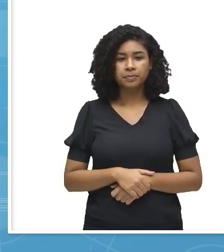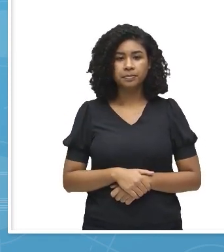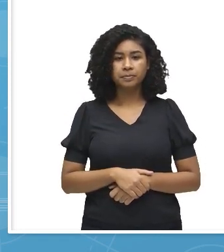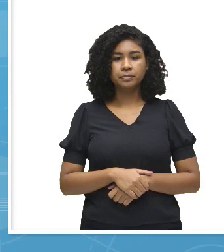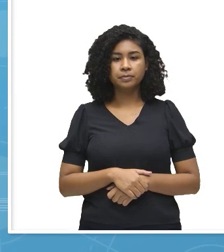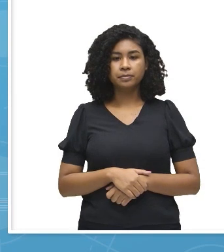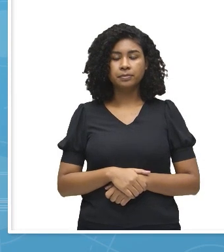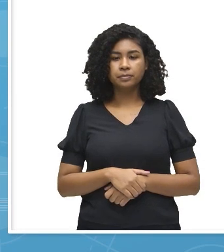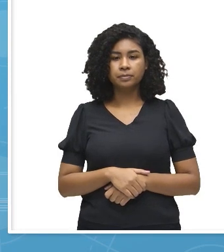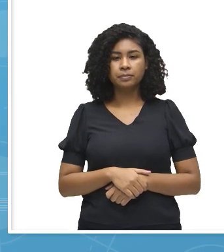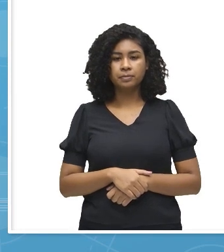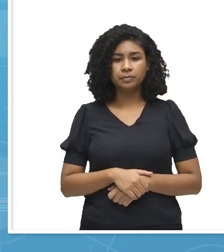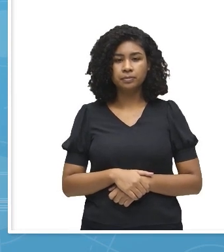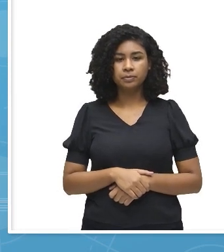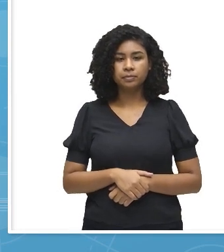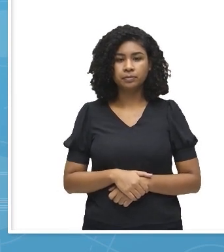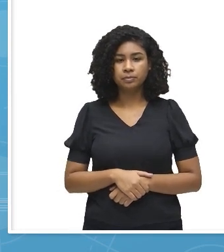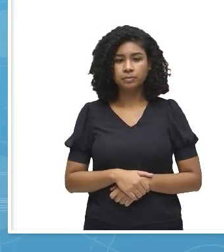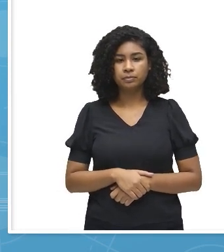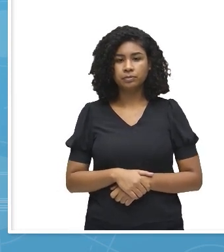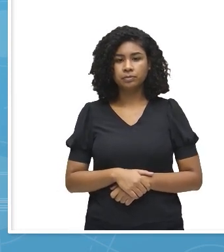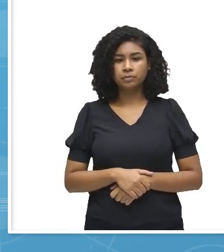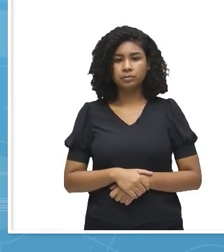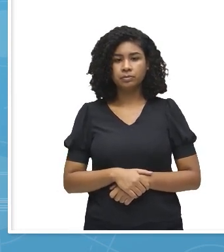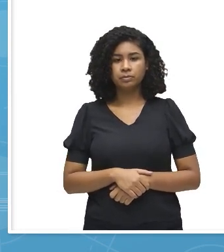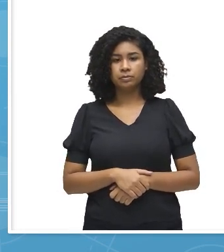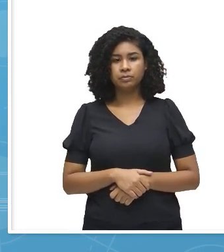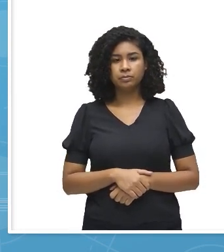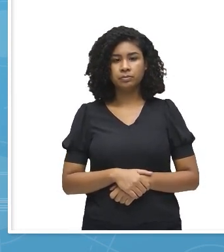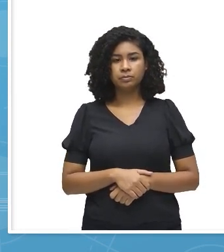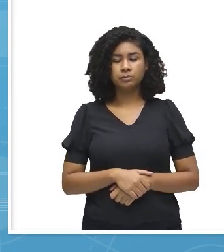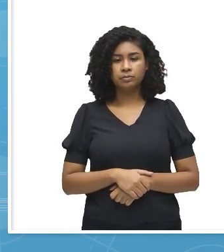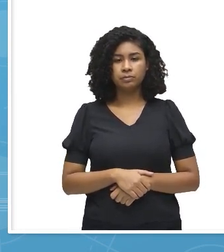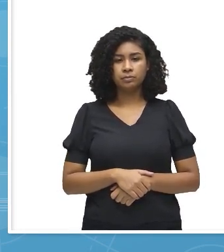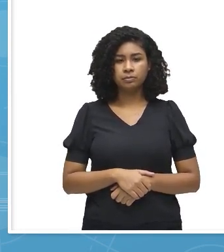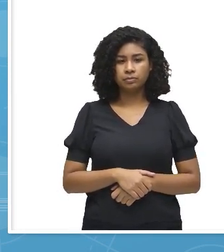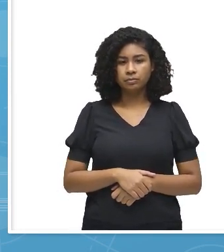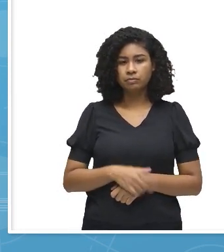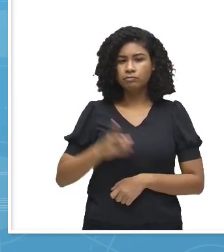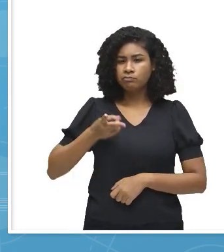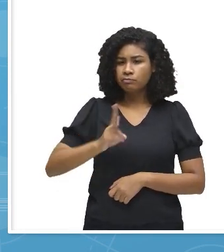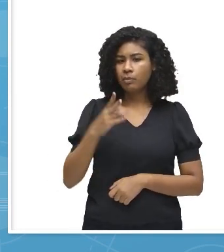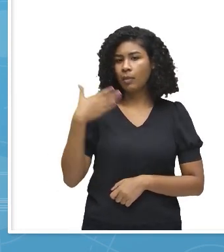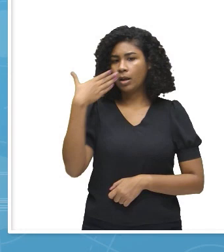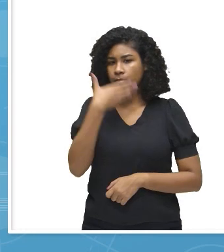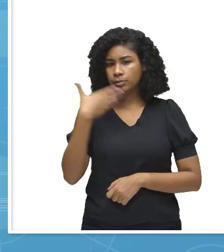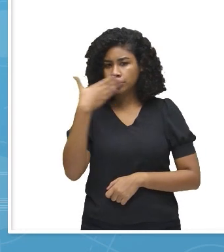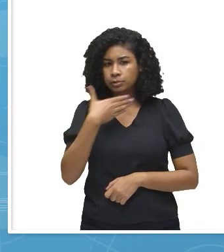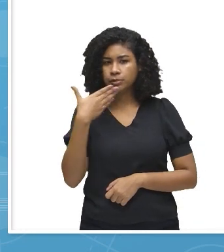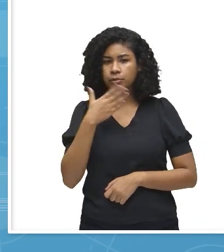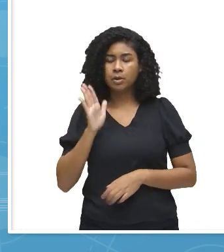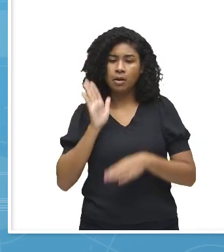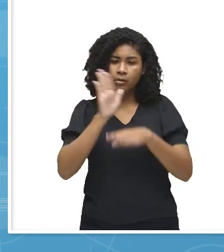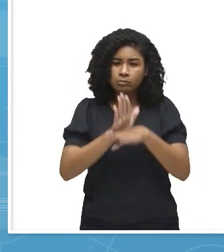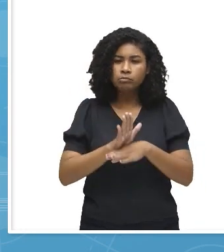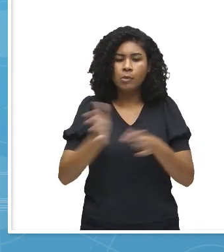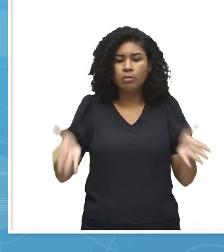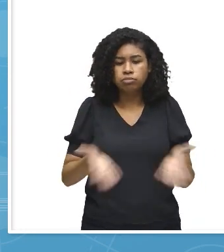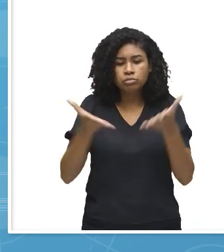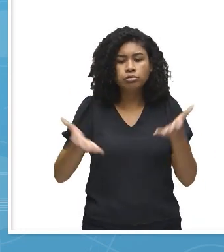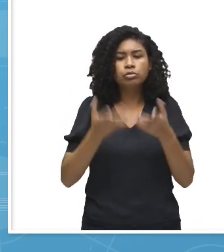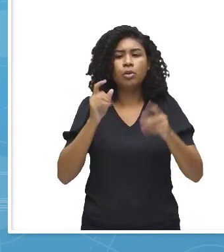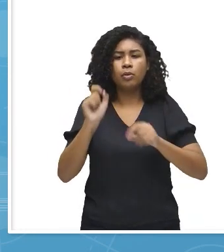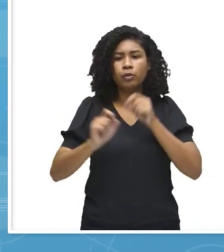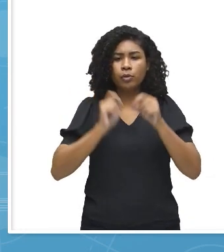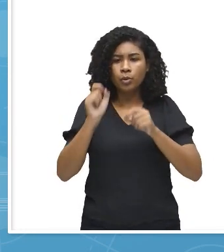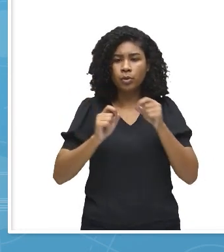na atividade da mineração favorecia uma o latifúndio, a ruralização, a urbanização. Na letra B a